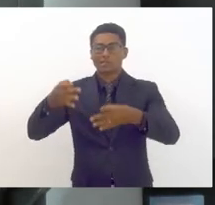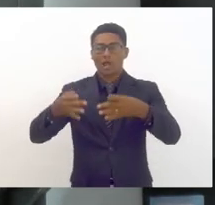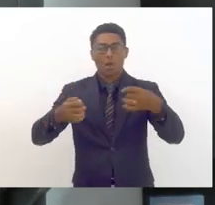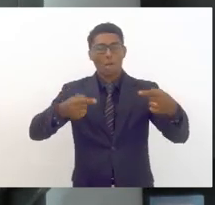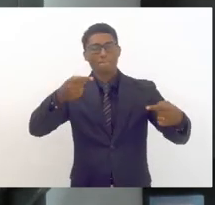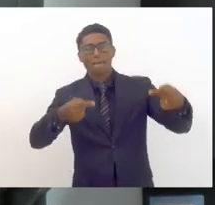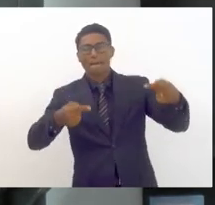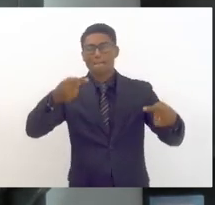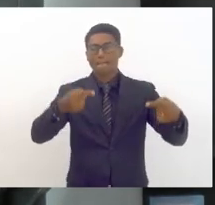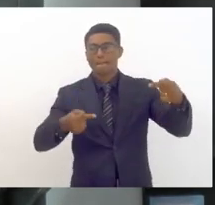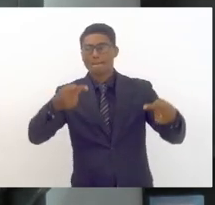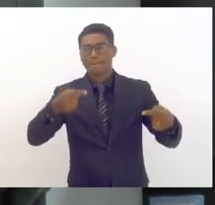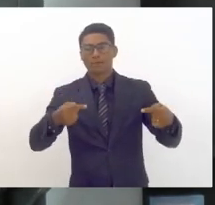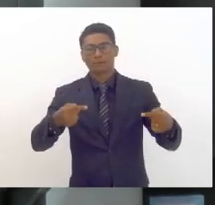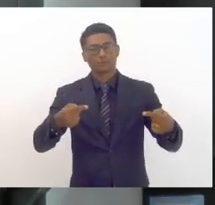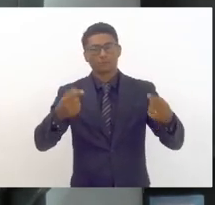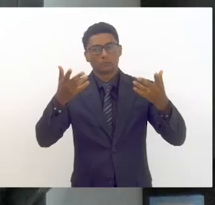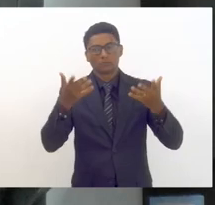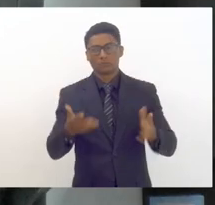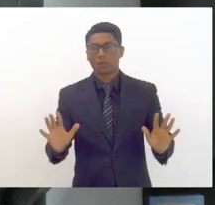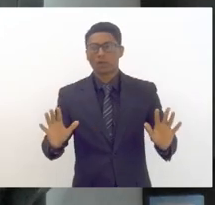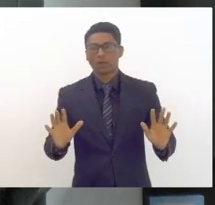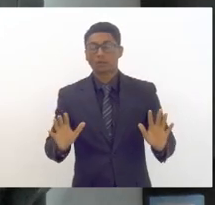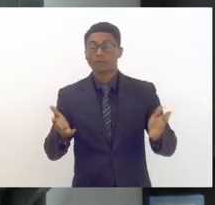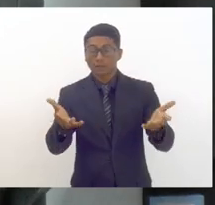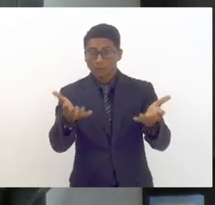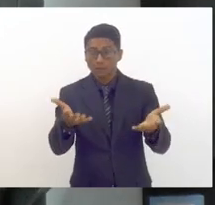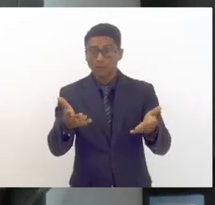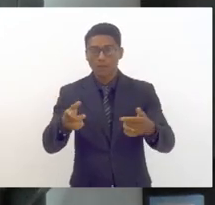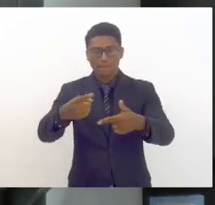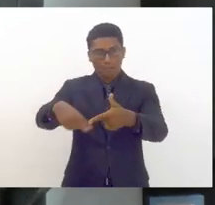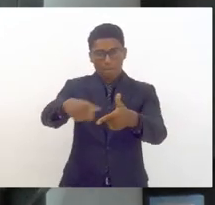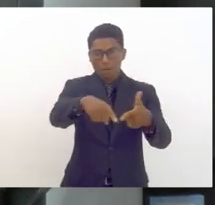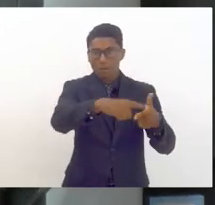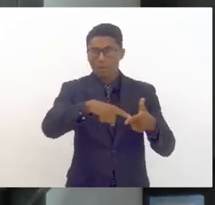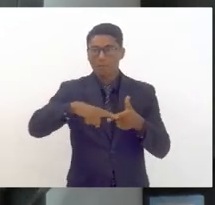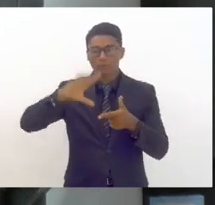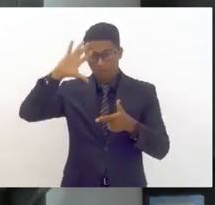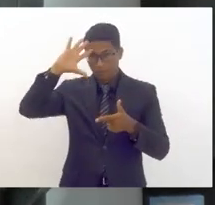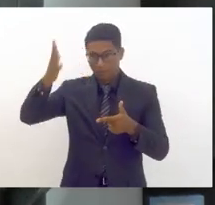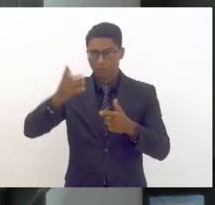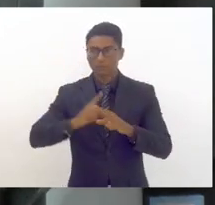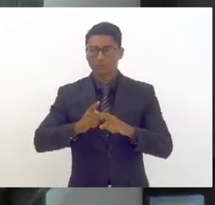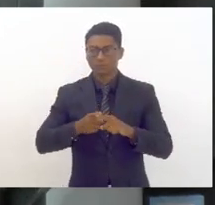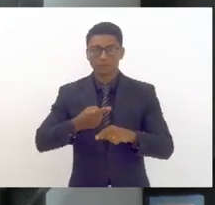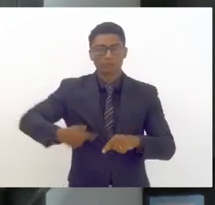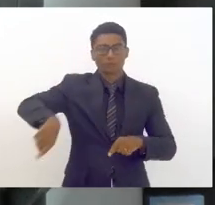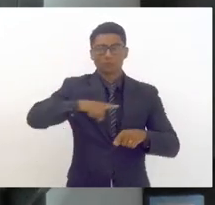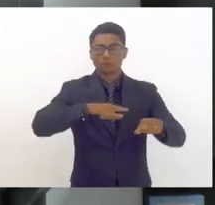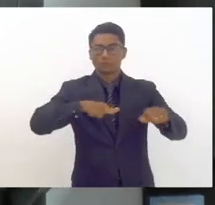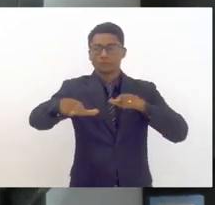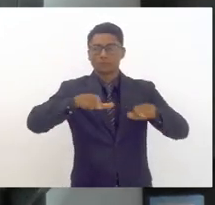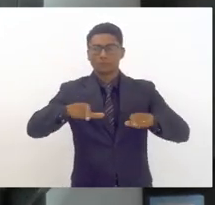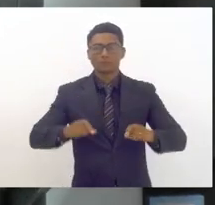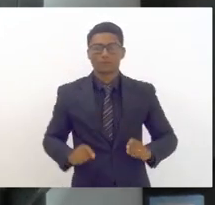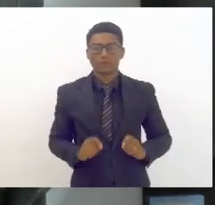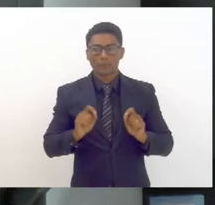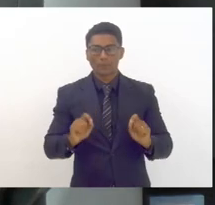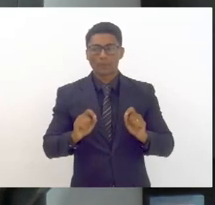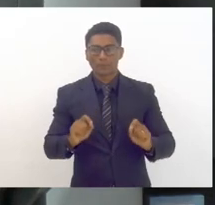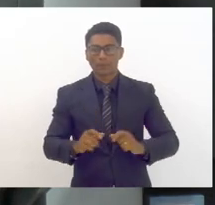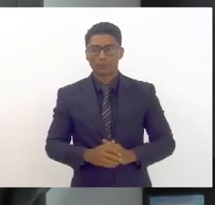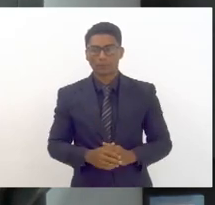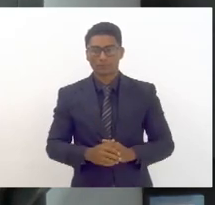Nós queremos caminhar para uma solução, porque a gente aqui está trabalhando, não é, visando aí